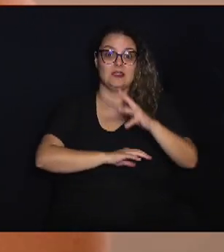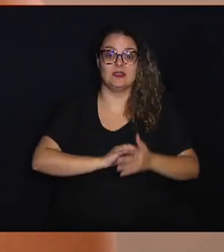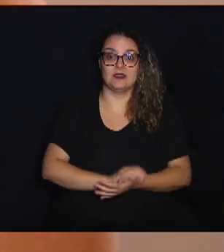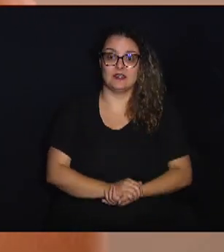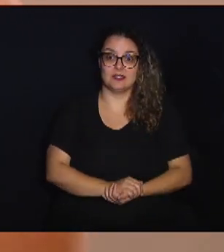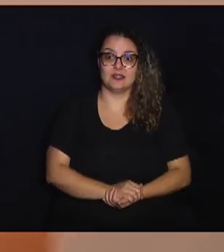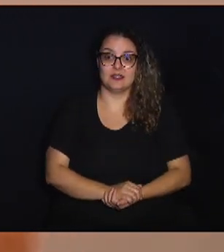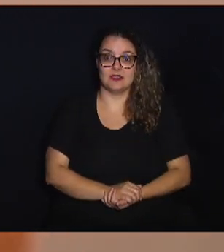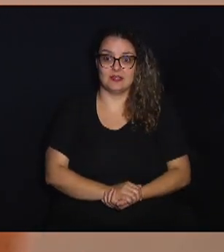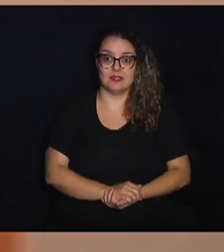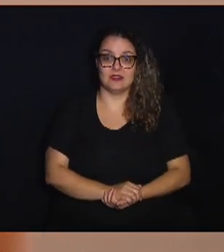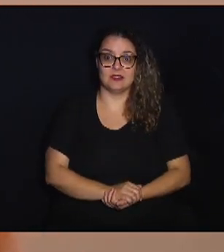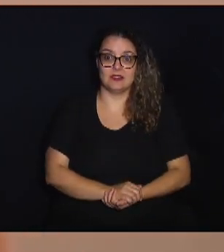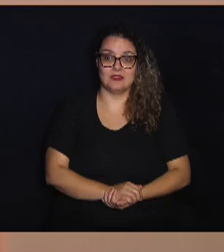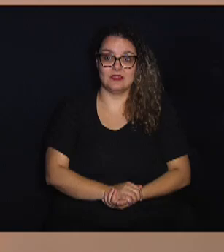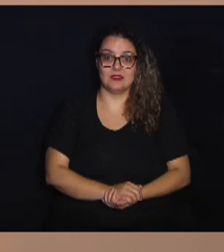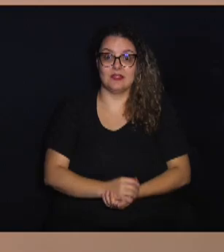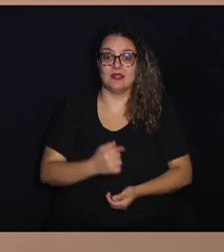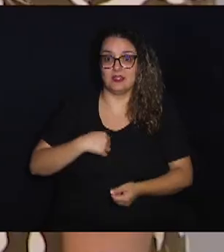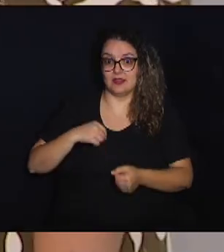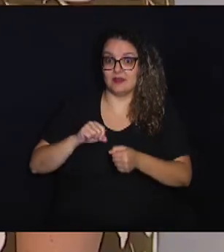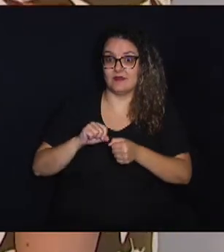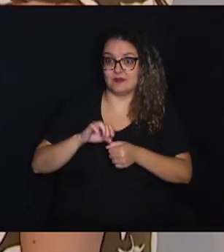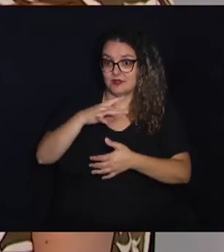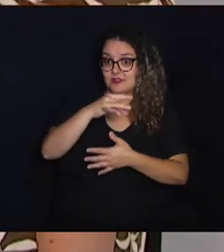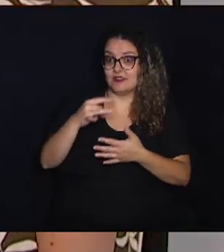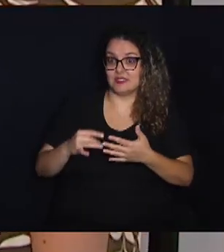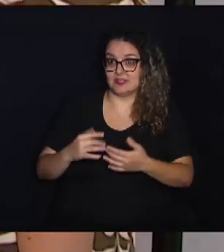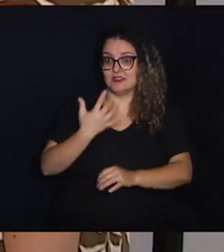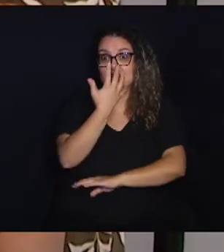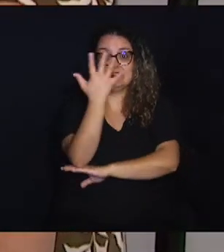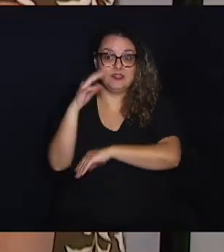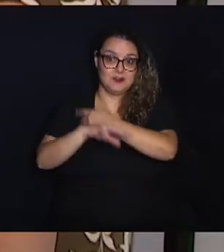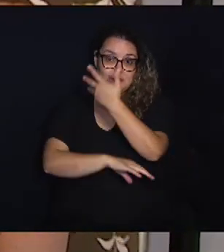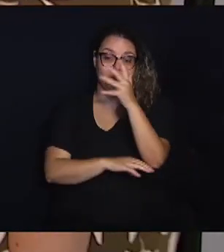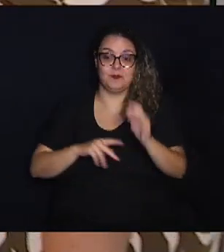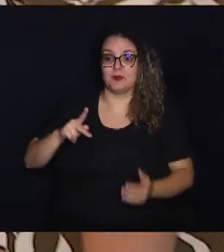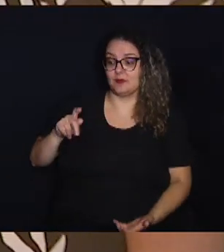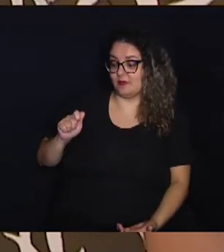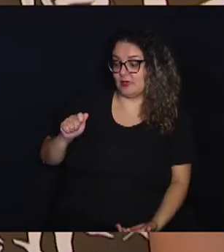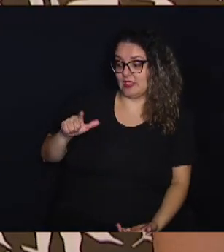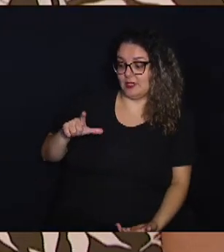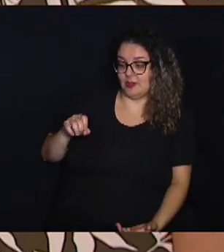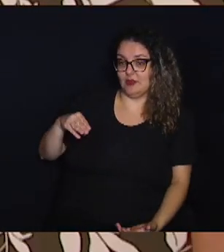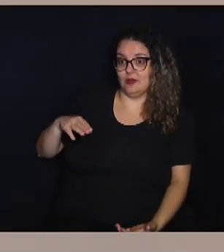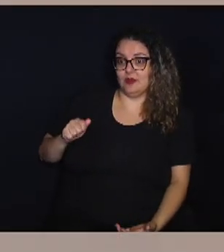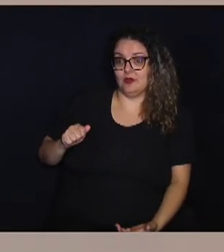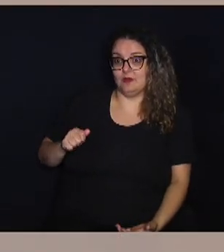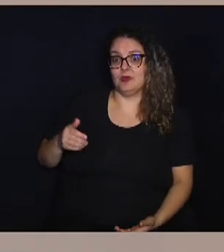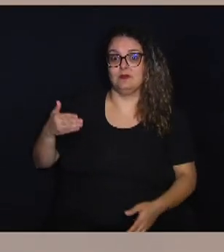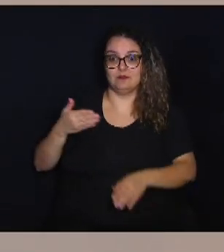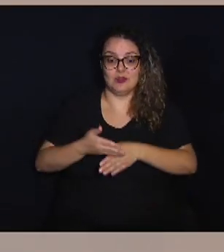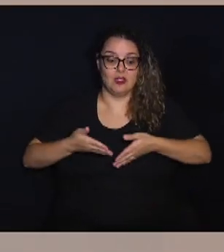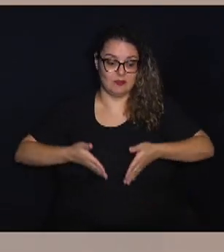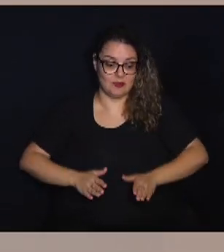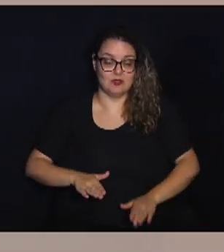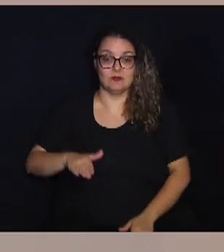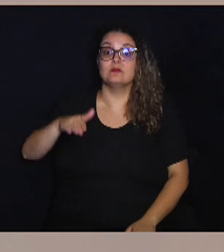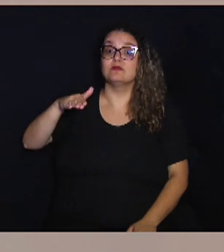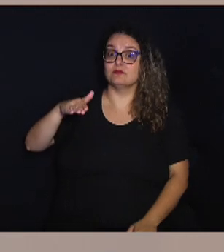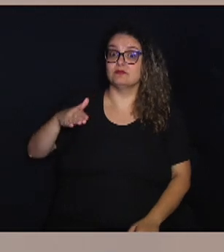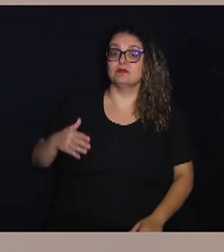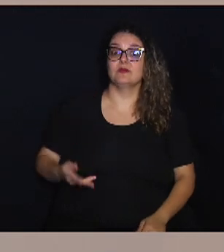fiz os elementos da natureza. Paloma frequenta a instituição desde quando nasceu e conta com